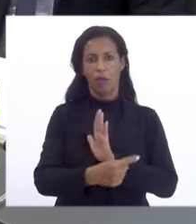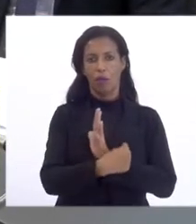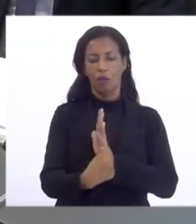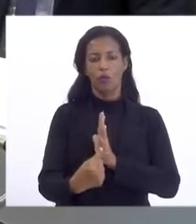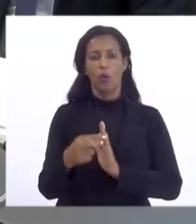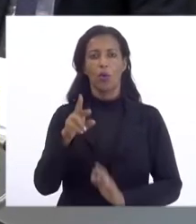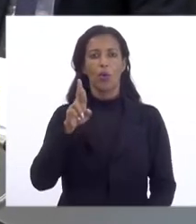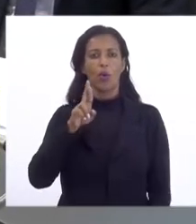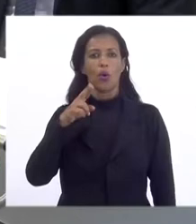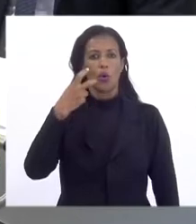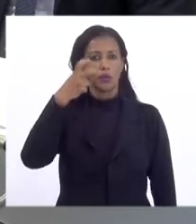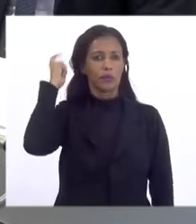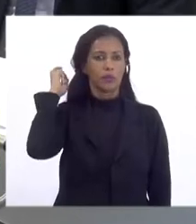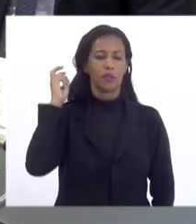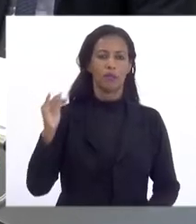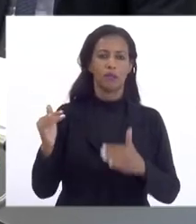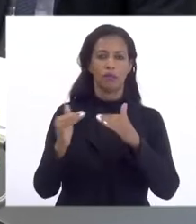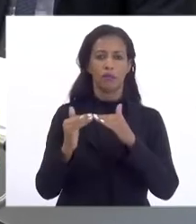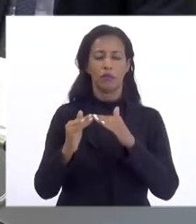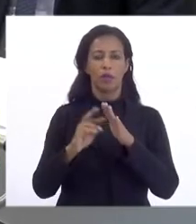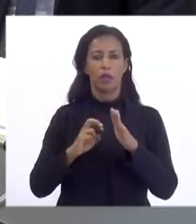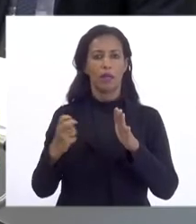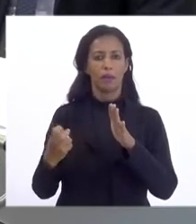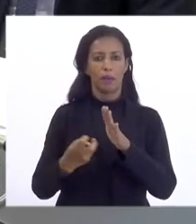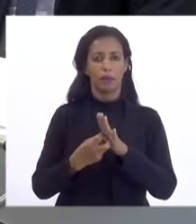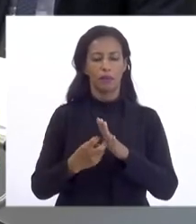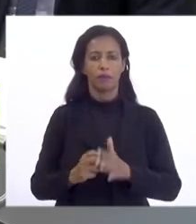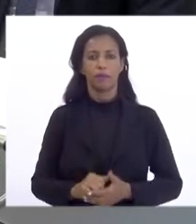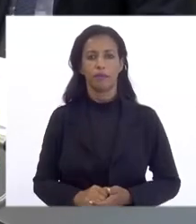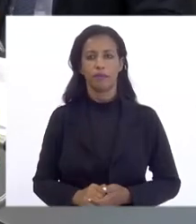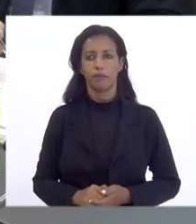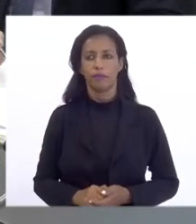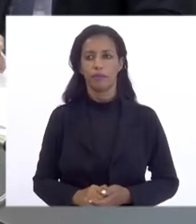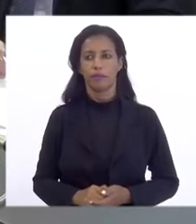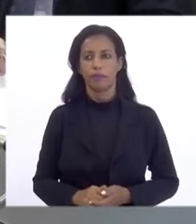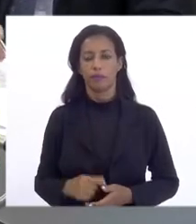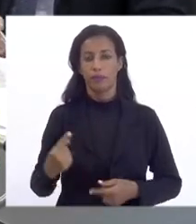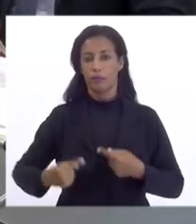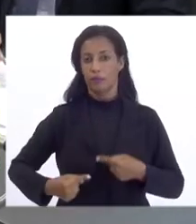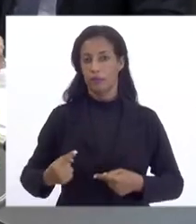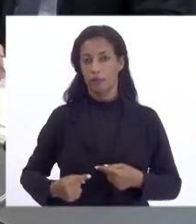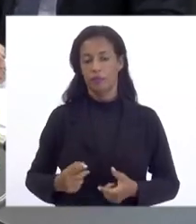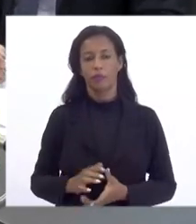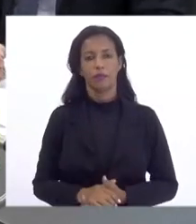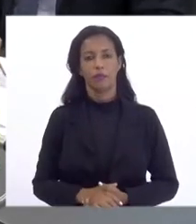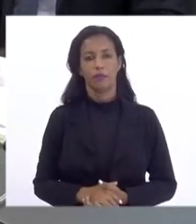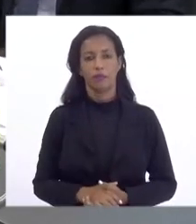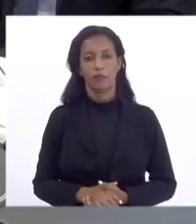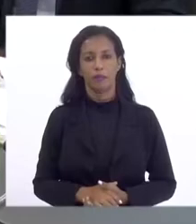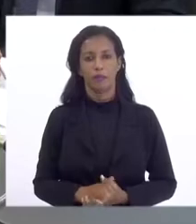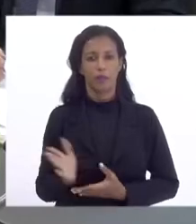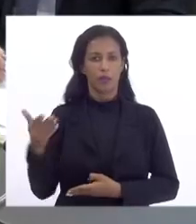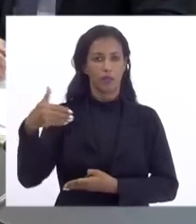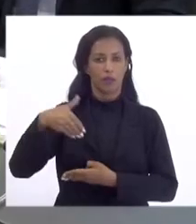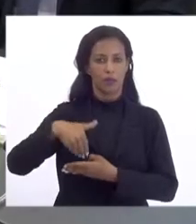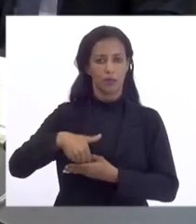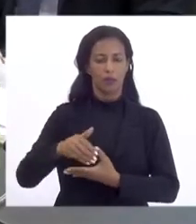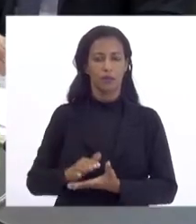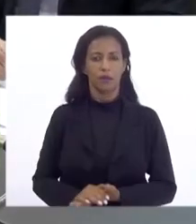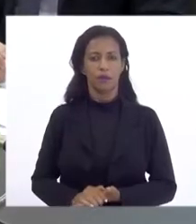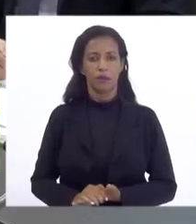Rosane Félix. Parecer é favorável à emenda. Em discussão, em